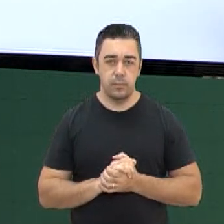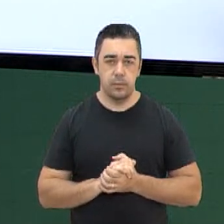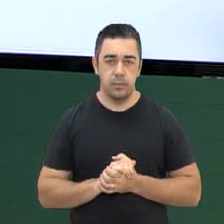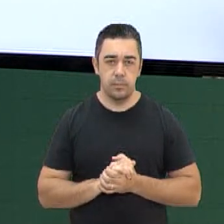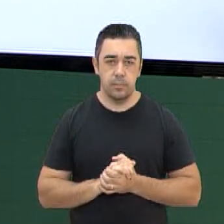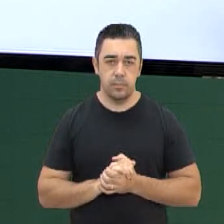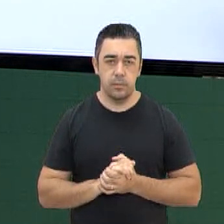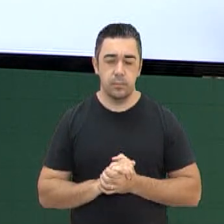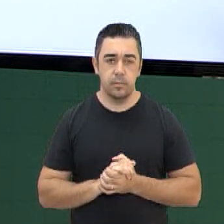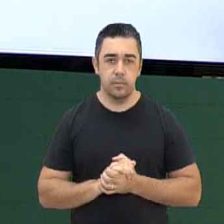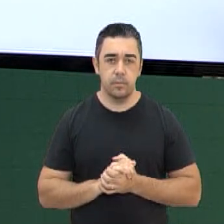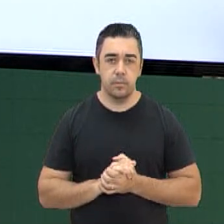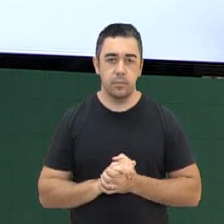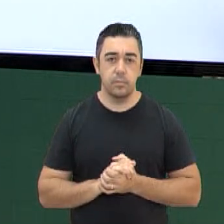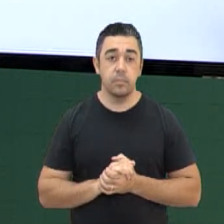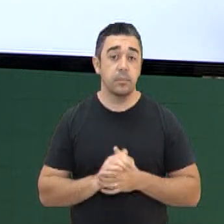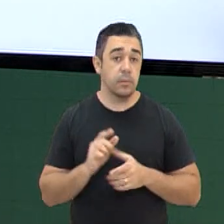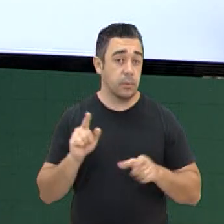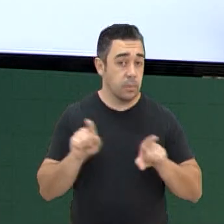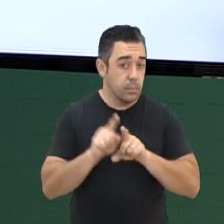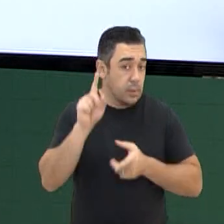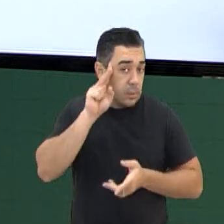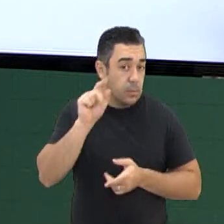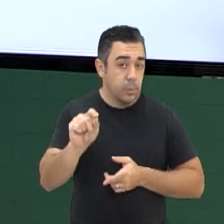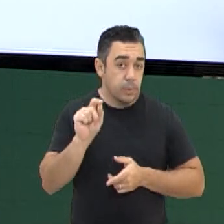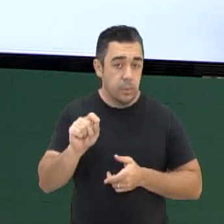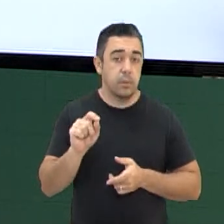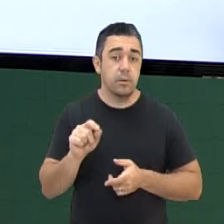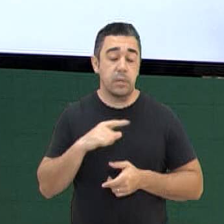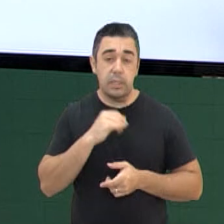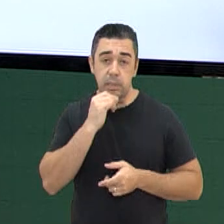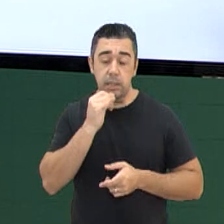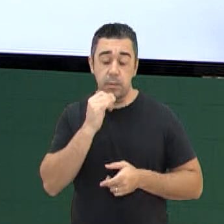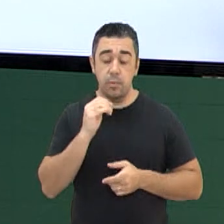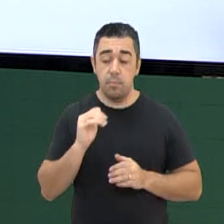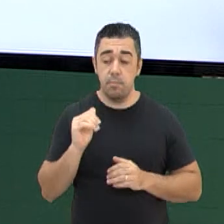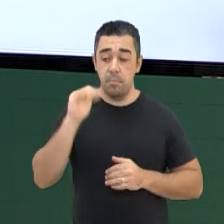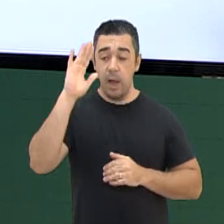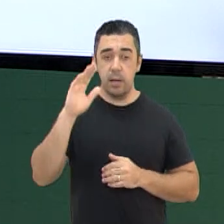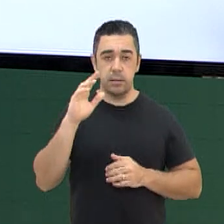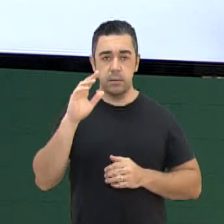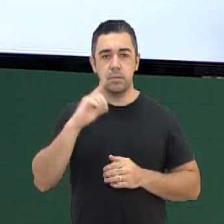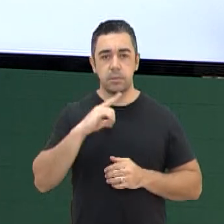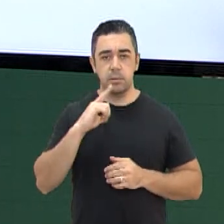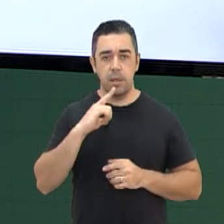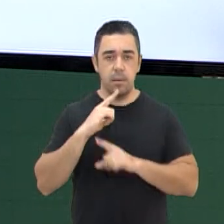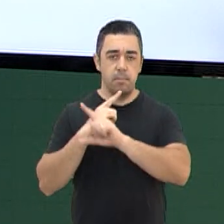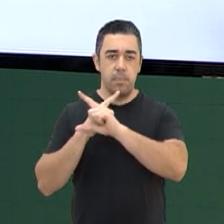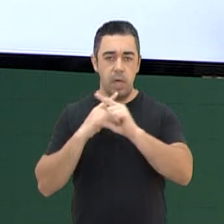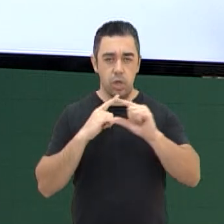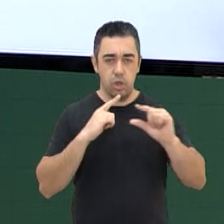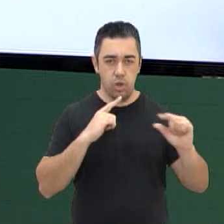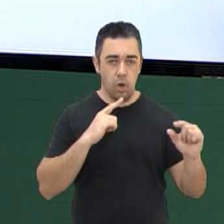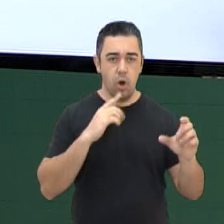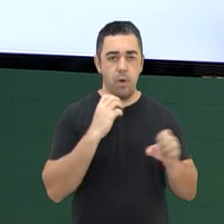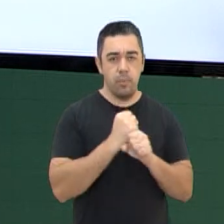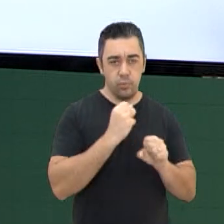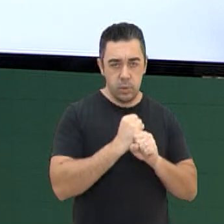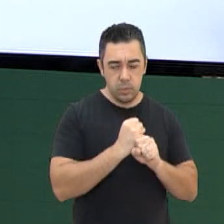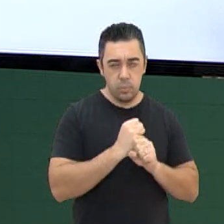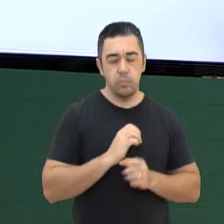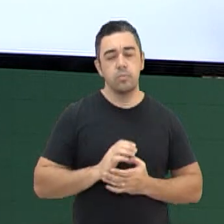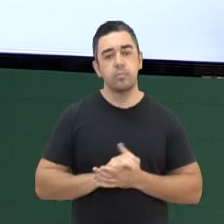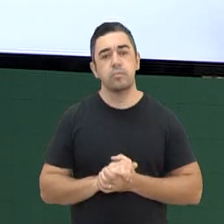até 4.5. Lembrando que quanto maior o grau de deficiência, menor será a